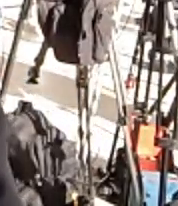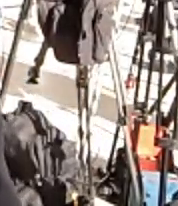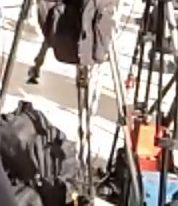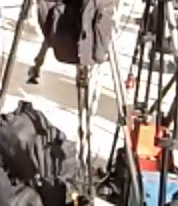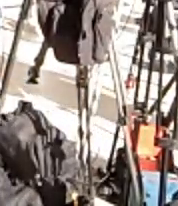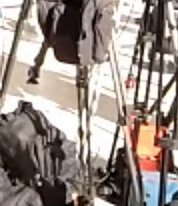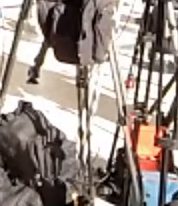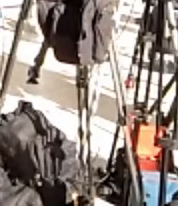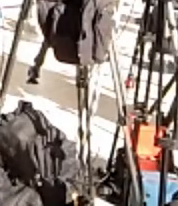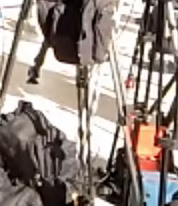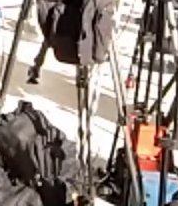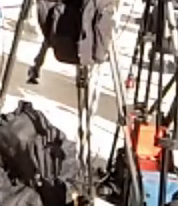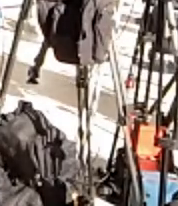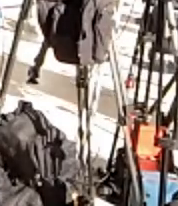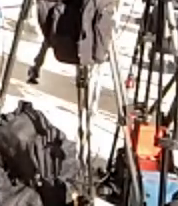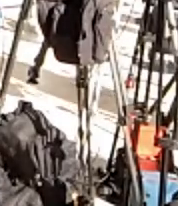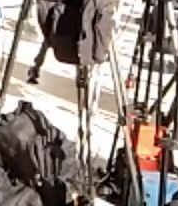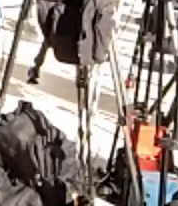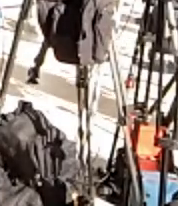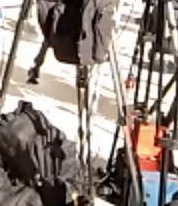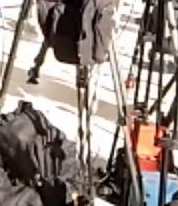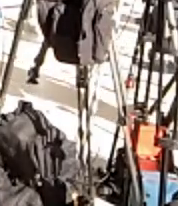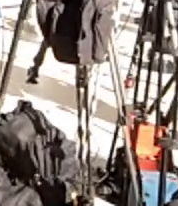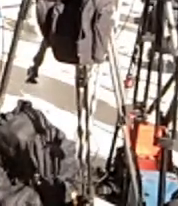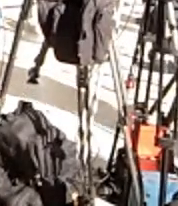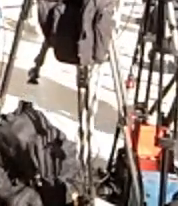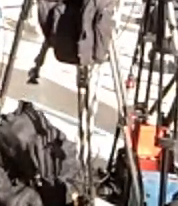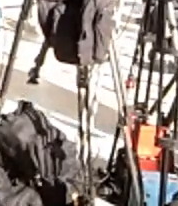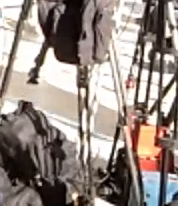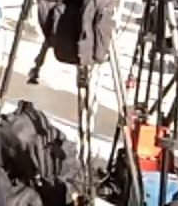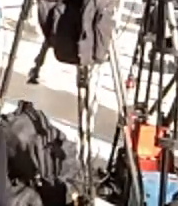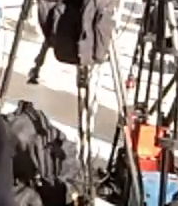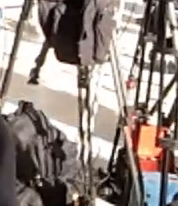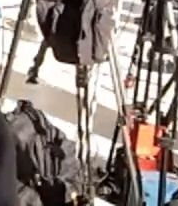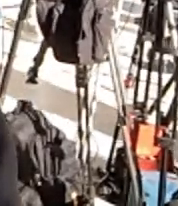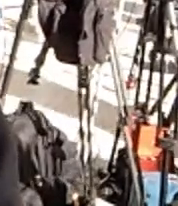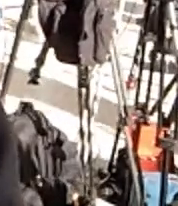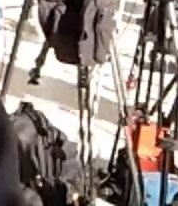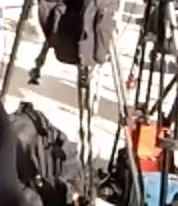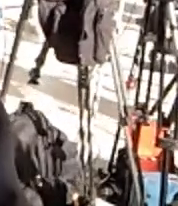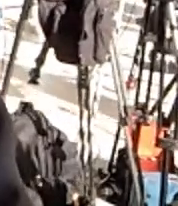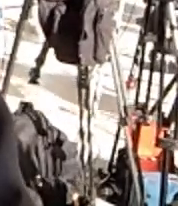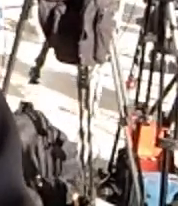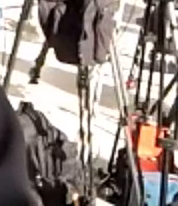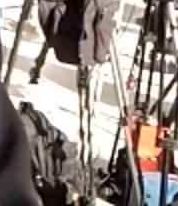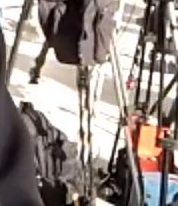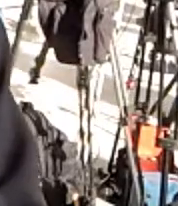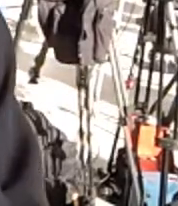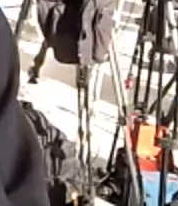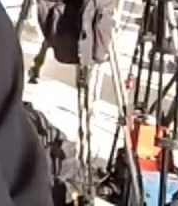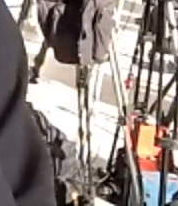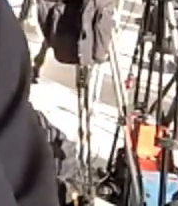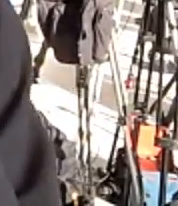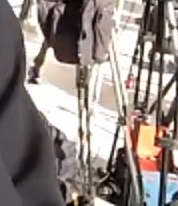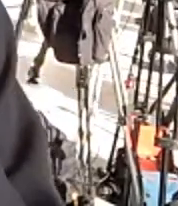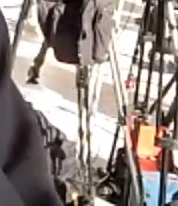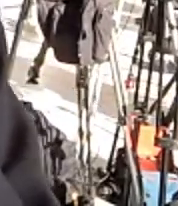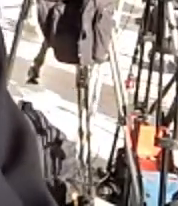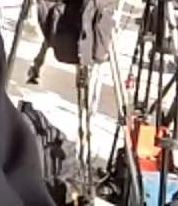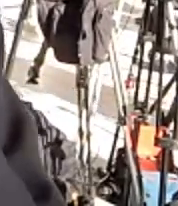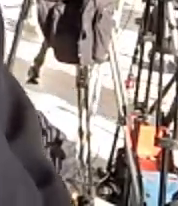Presidente da República Luiz Inácio Lula da Silva presidente da Câmara Artur Lira presidente do senado E também